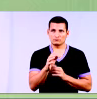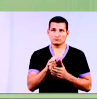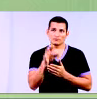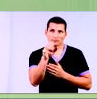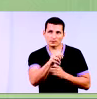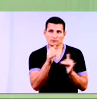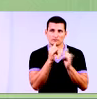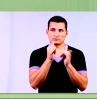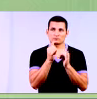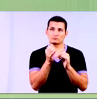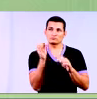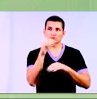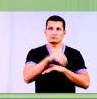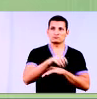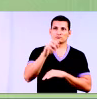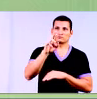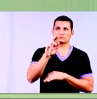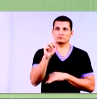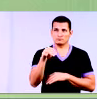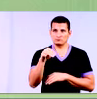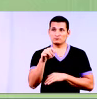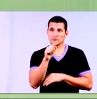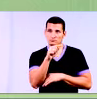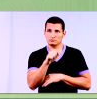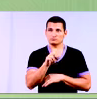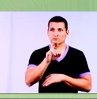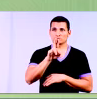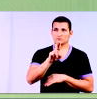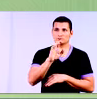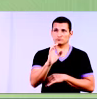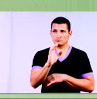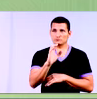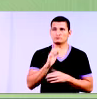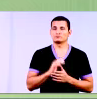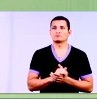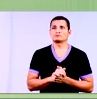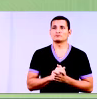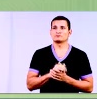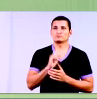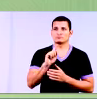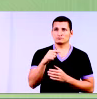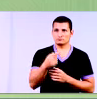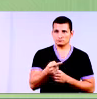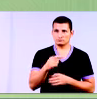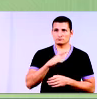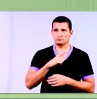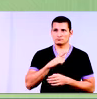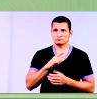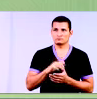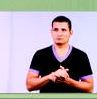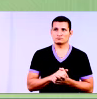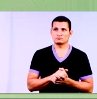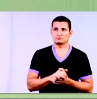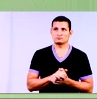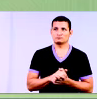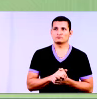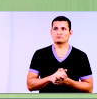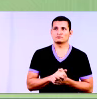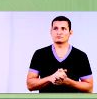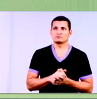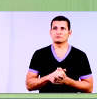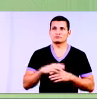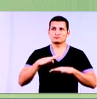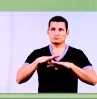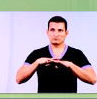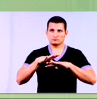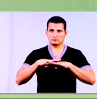teclado e jogar para a memória. Esse cara que faz isso, a unidade de controle. Depois eu tenho a unidade lógica e aritmética,